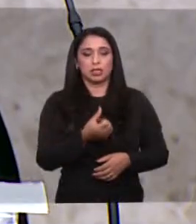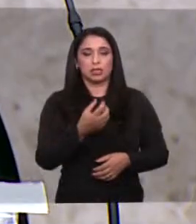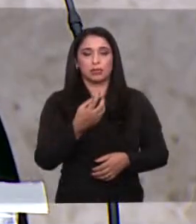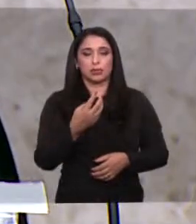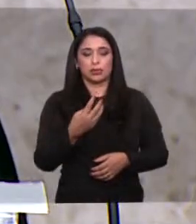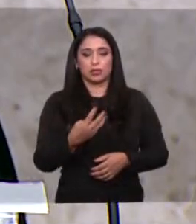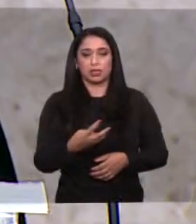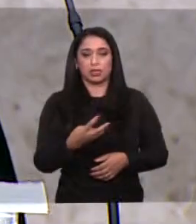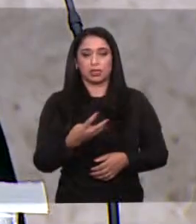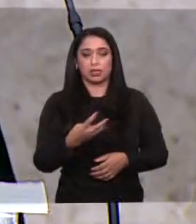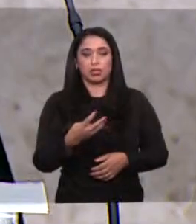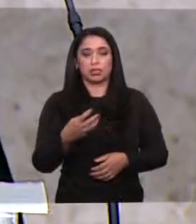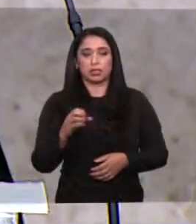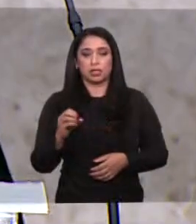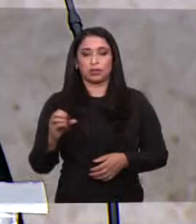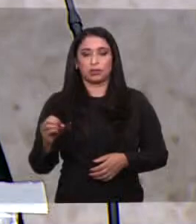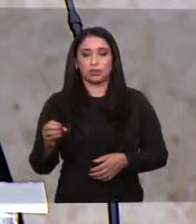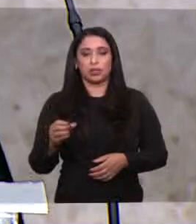6.300 e